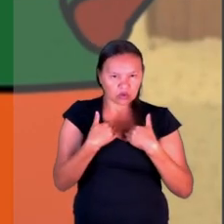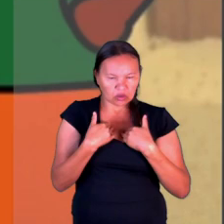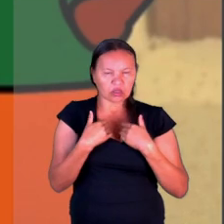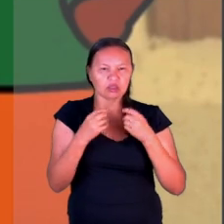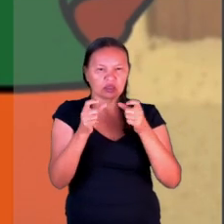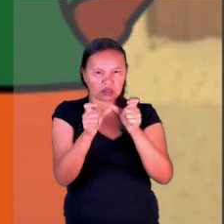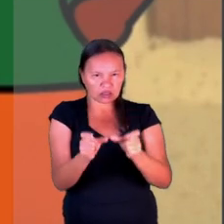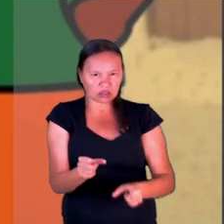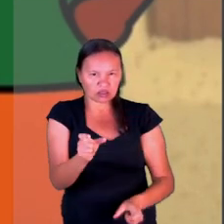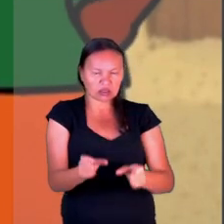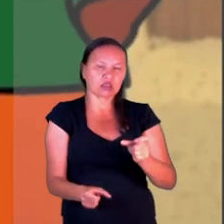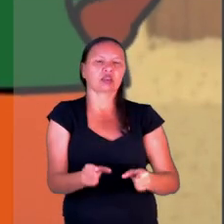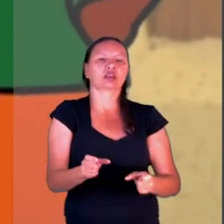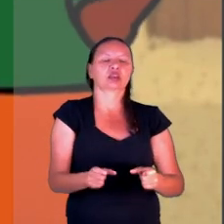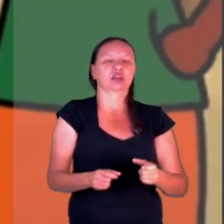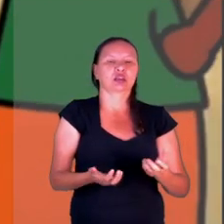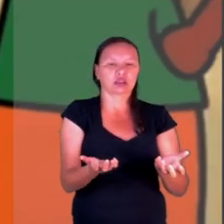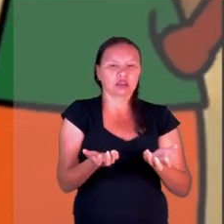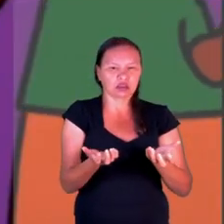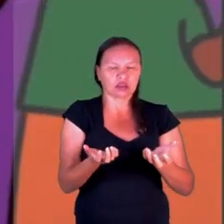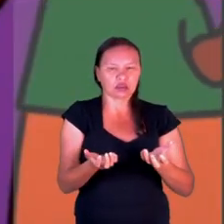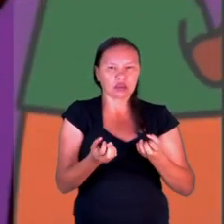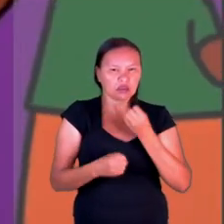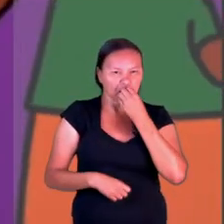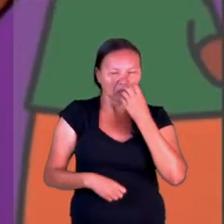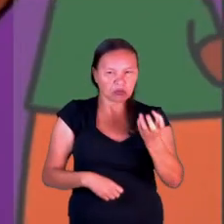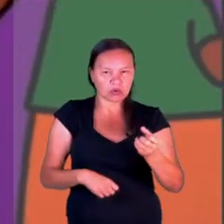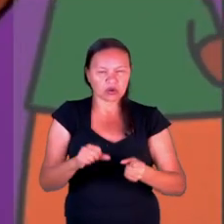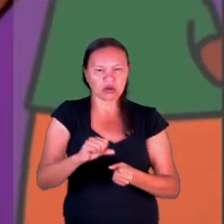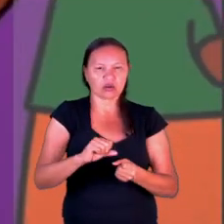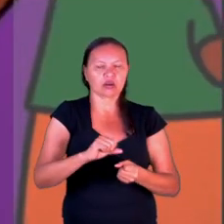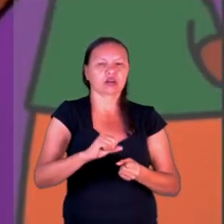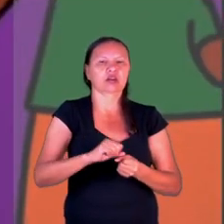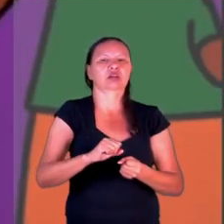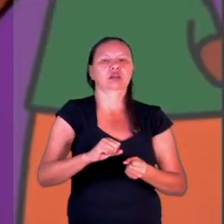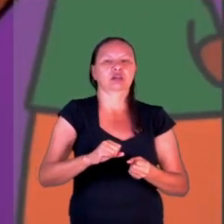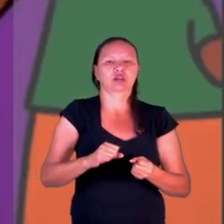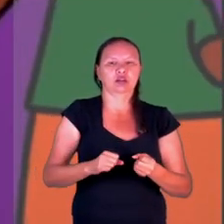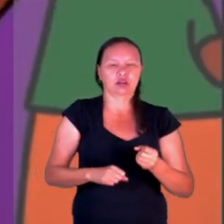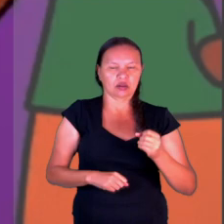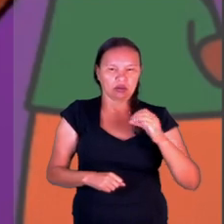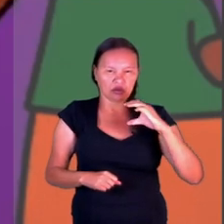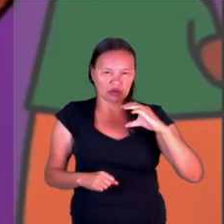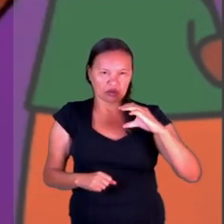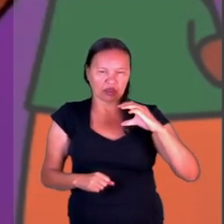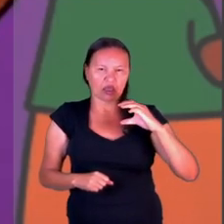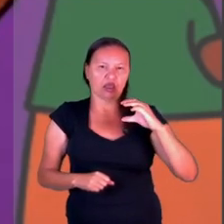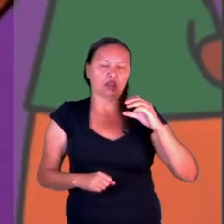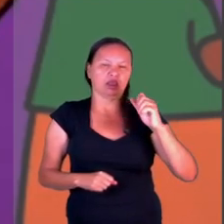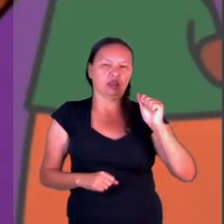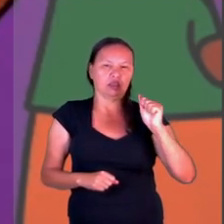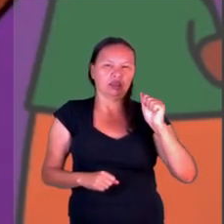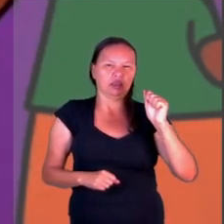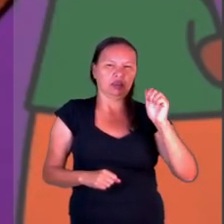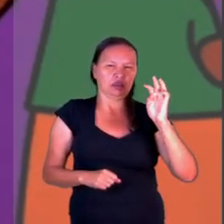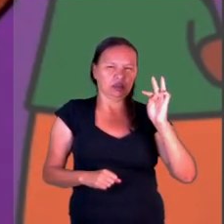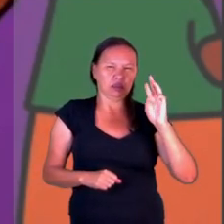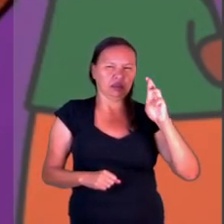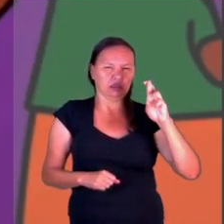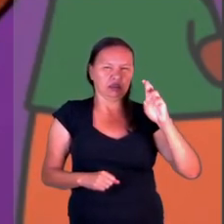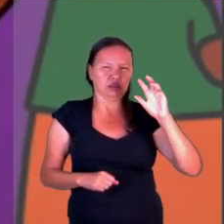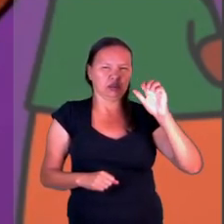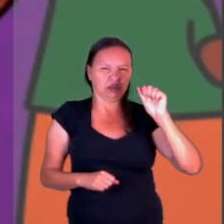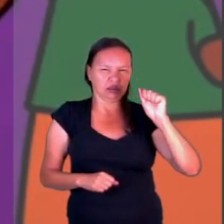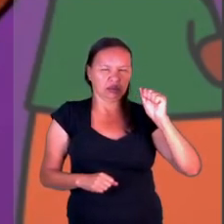gente quer a boa prática começou aqui Numa articulação da catrap POA a comissão de alimentos